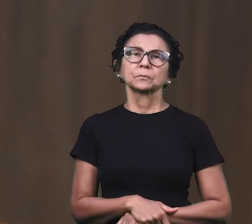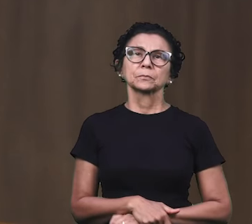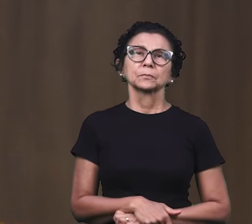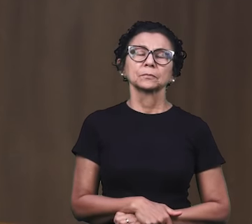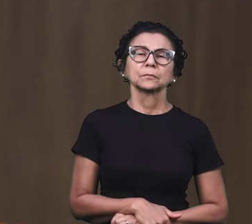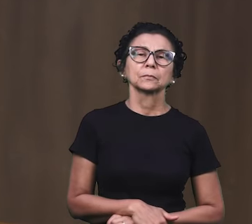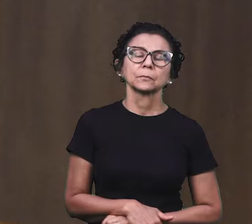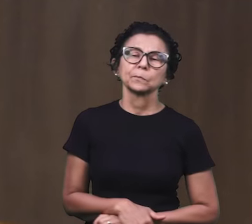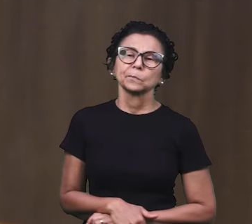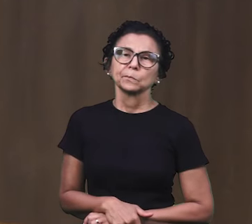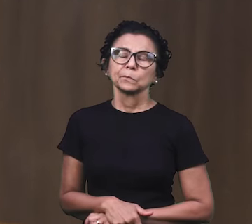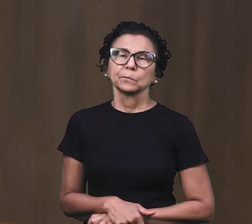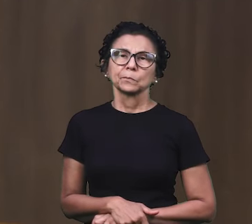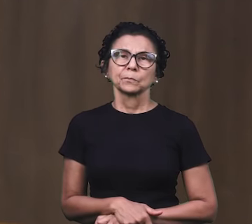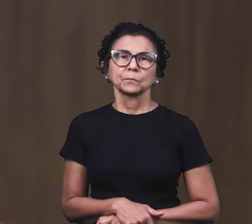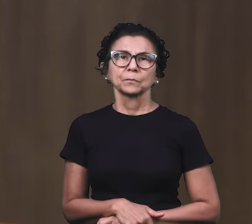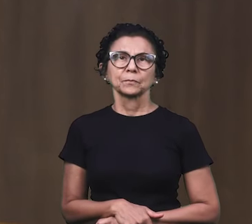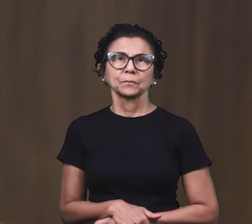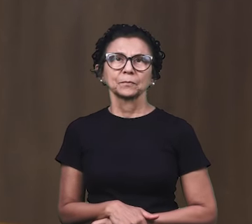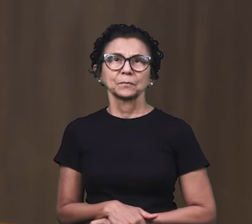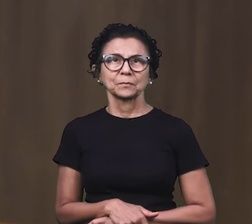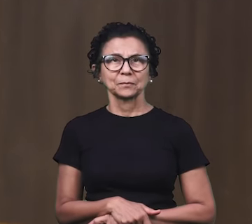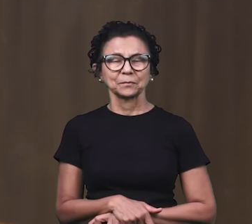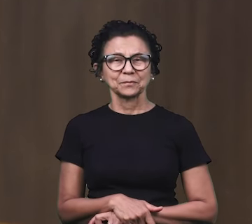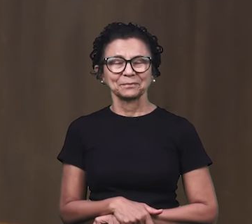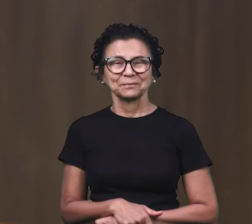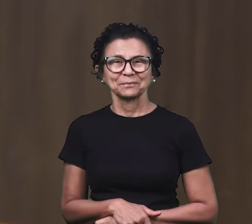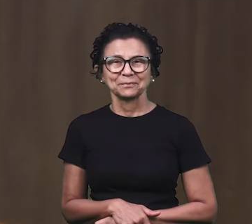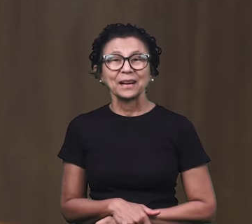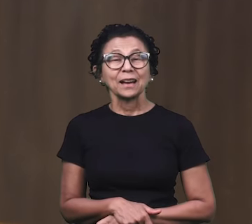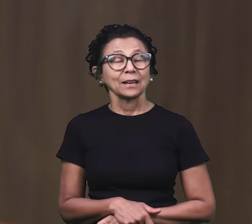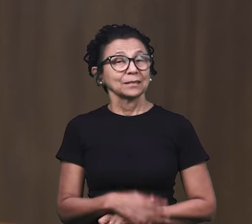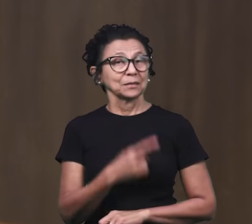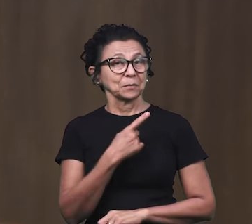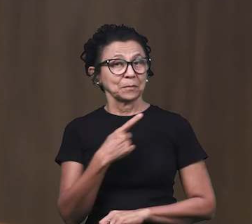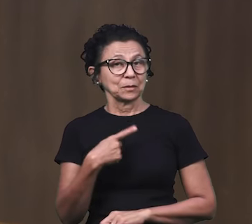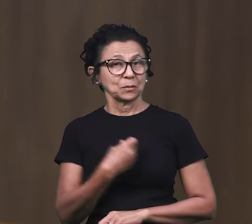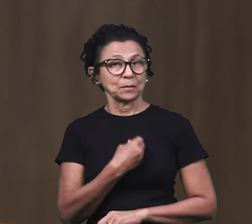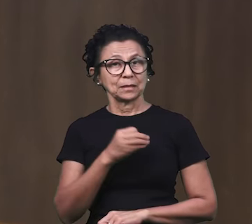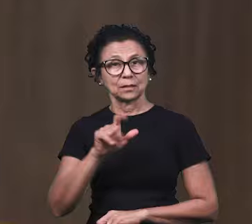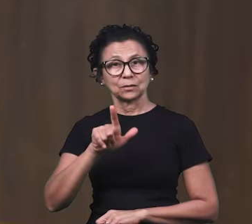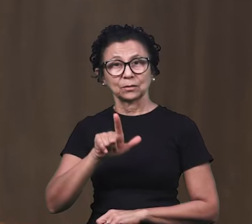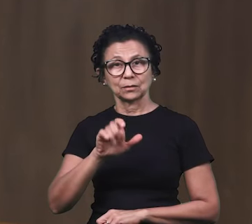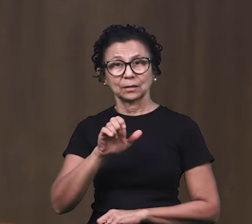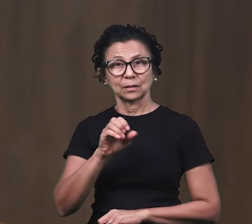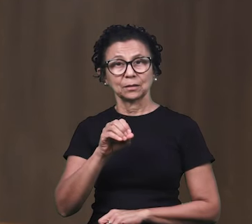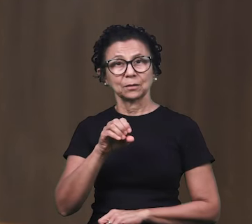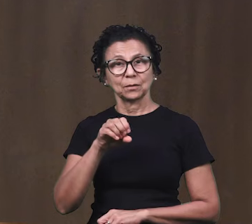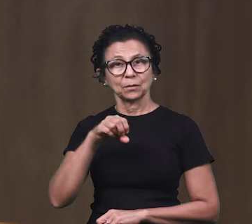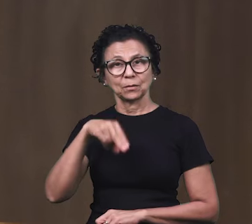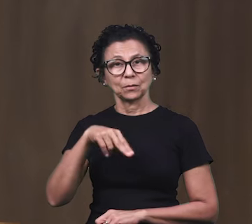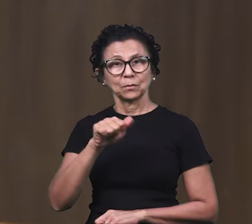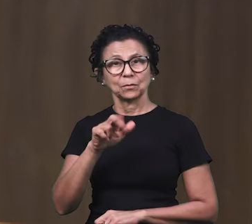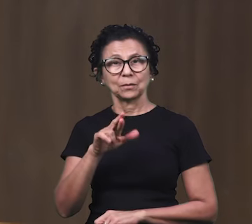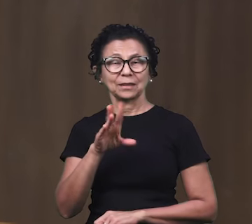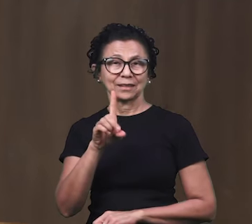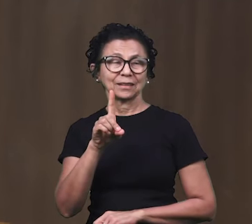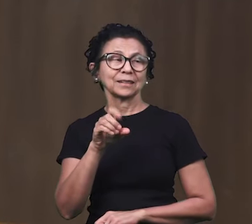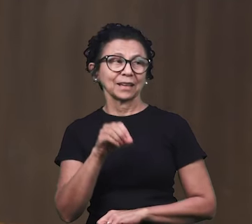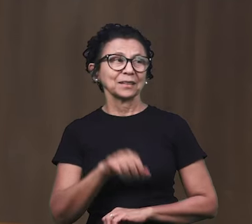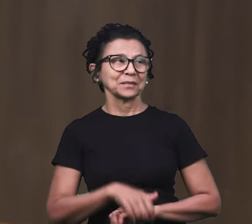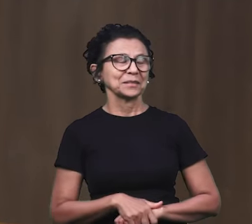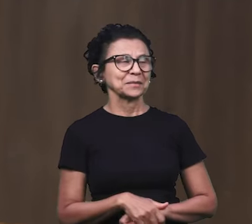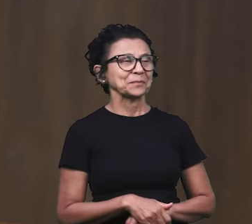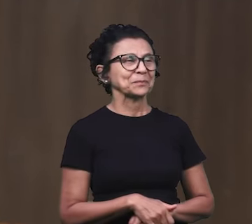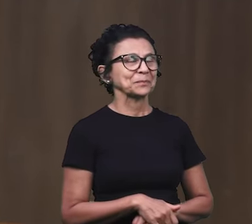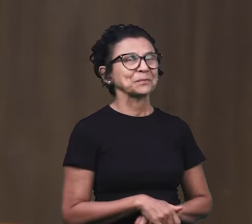dar início, já passando a palavra para o pastor Leonardo, que está conosco, saudando com a paz do Senhor, e para ele já